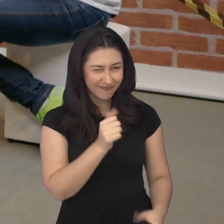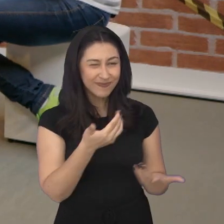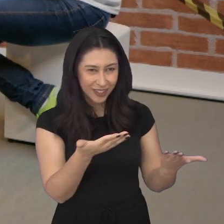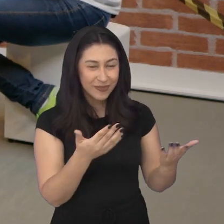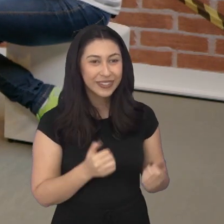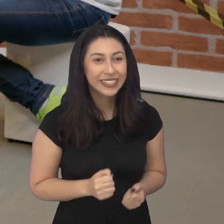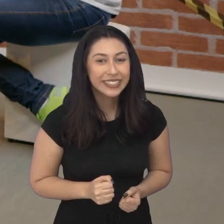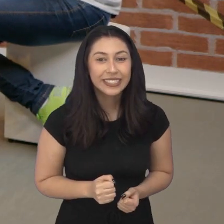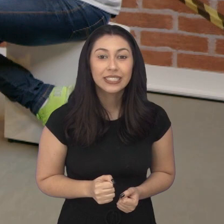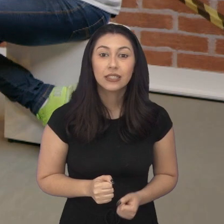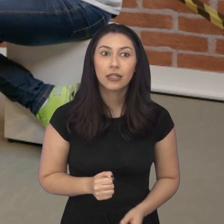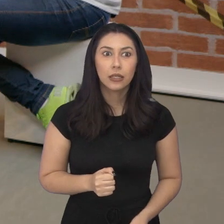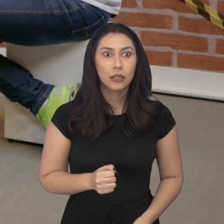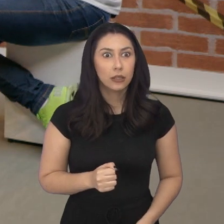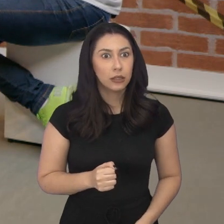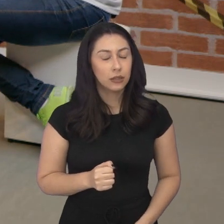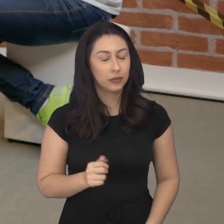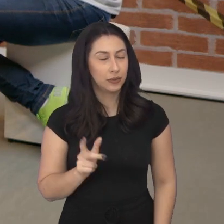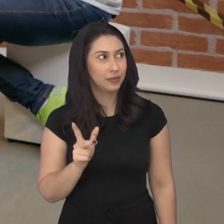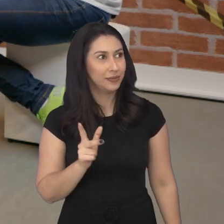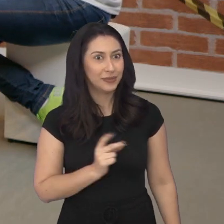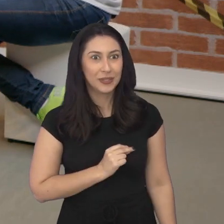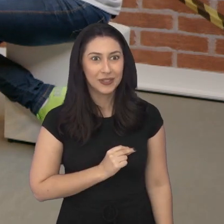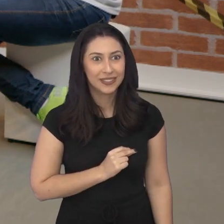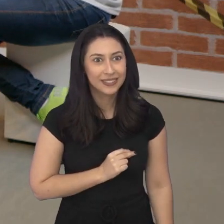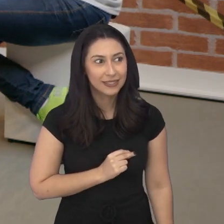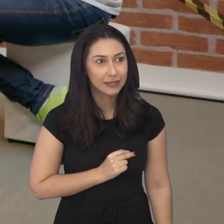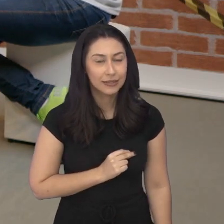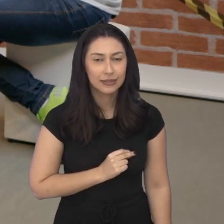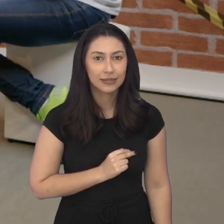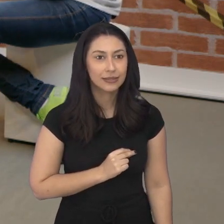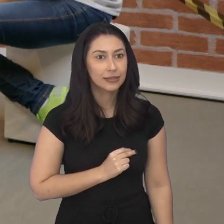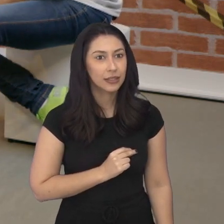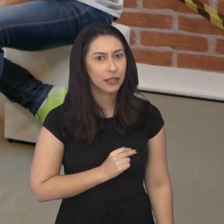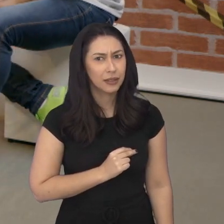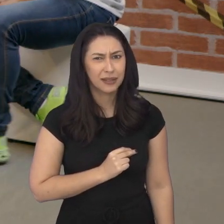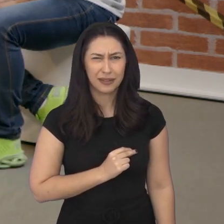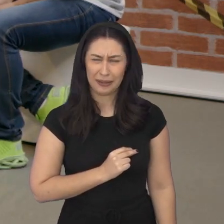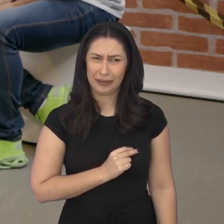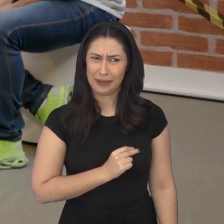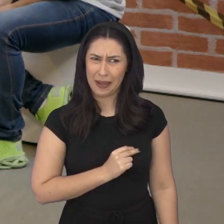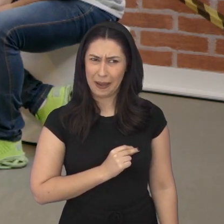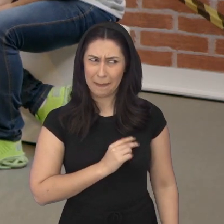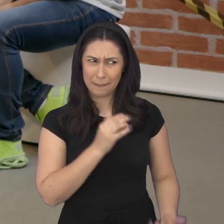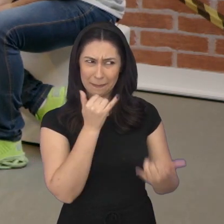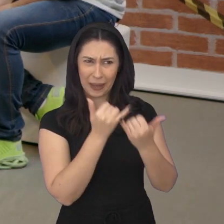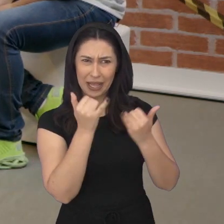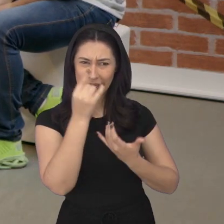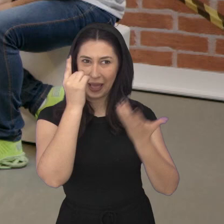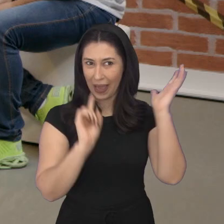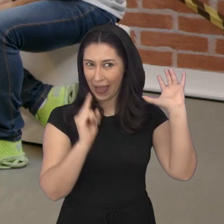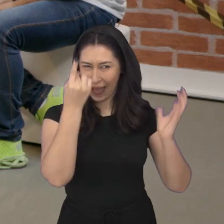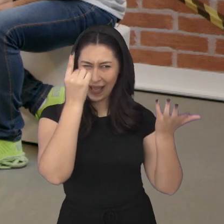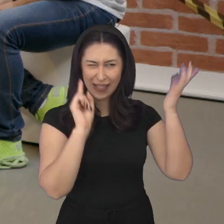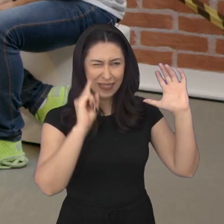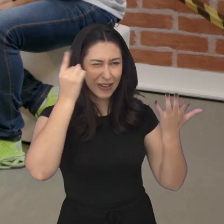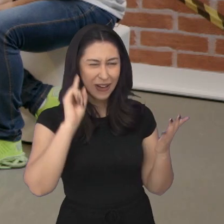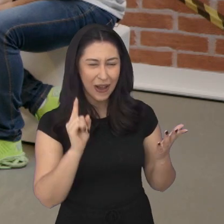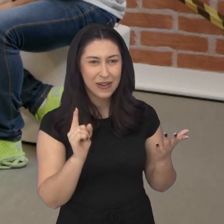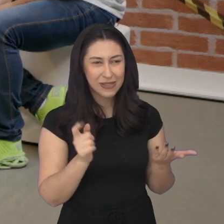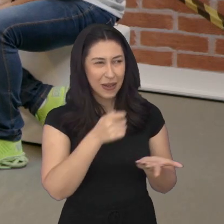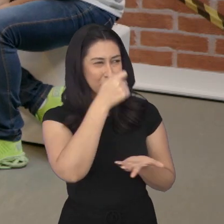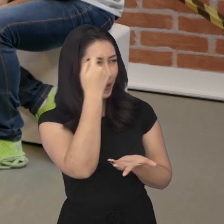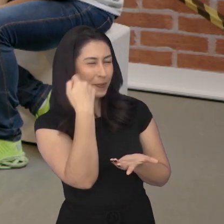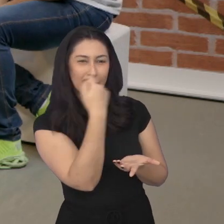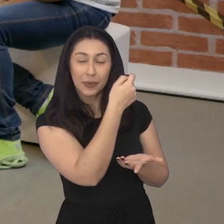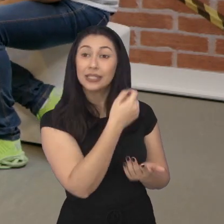ver. Eita, meu Deus do céu, Jesus amado. Começou legal. Esse aí, tipo, meio vai pro carnaval, né? Uma fantasia, só faltou pintar o